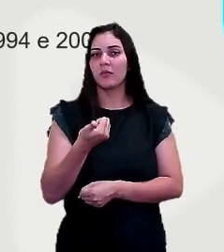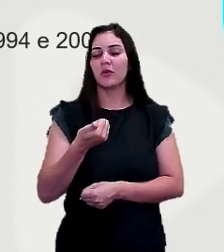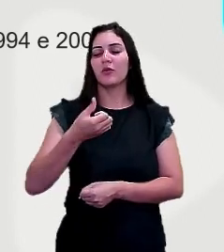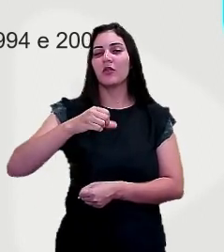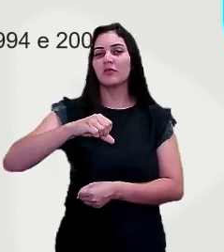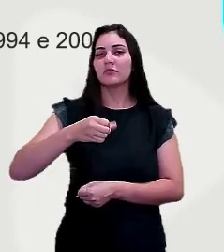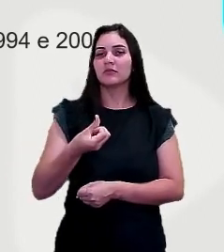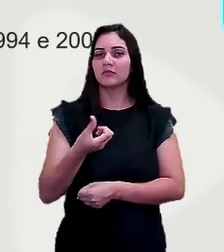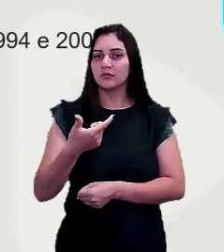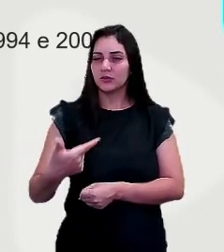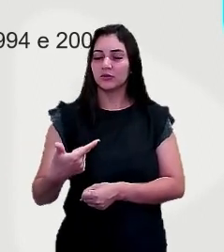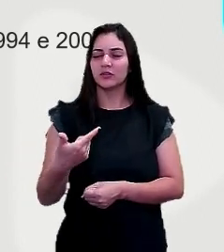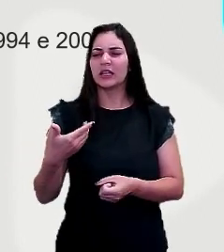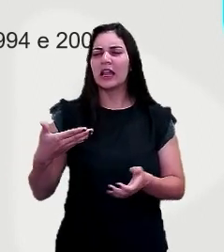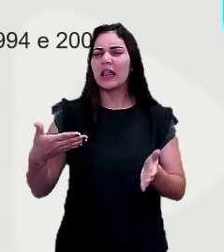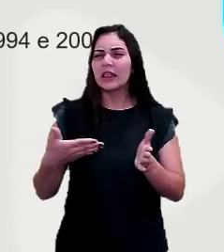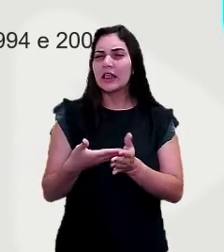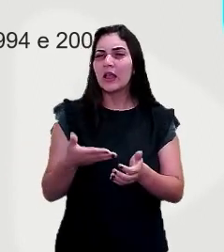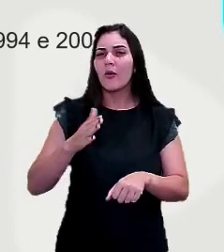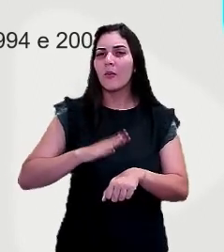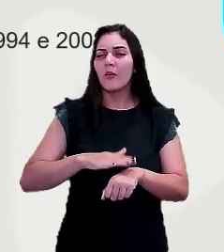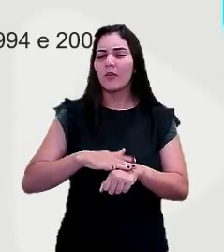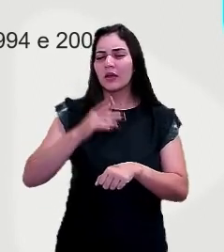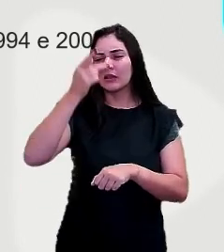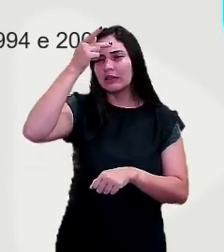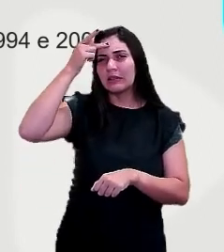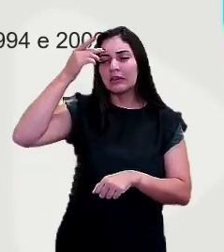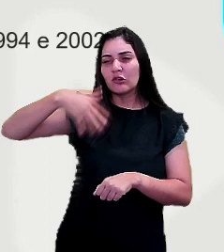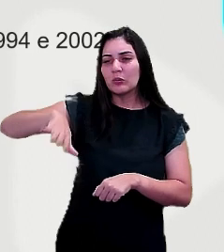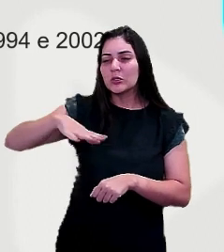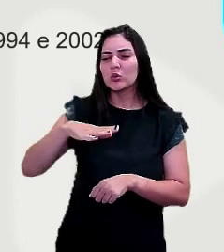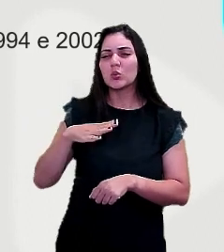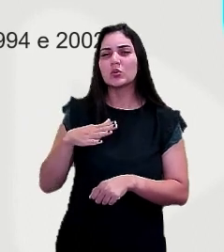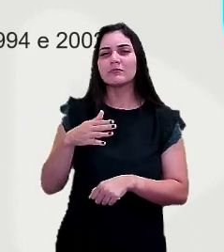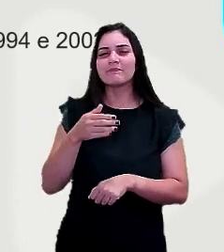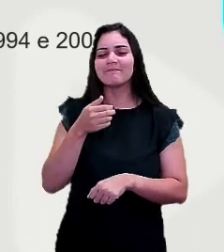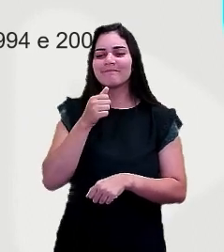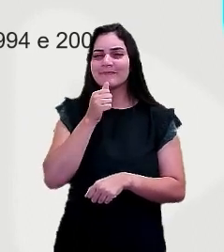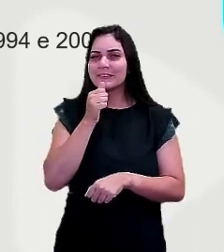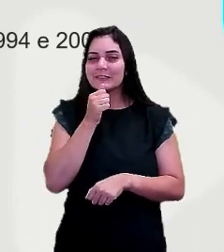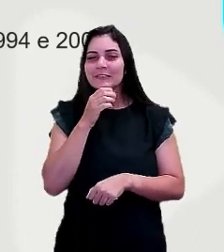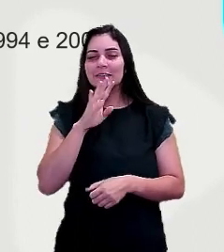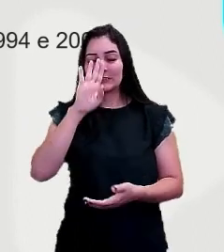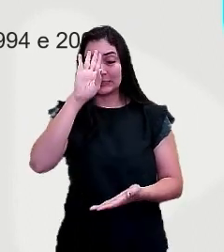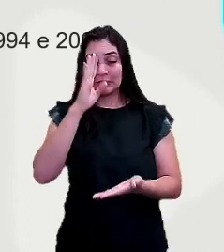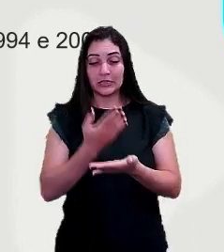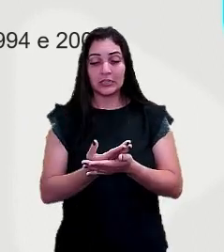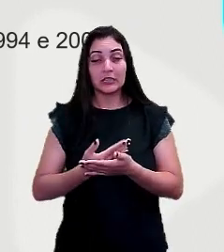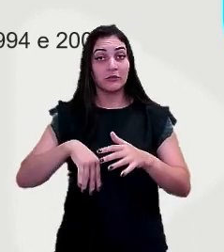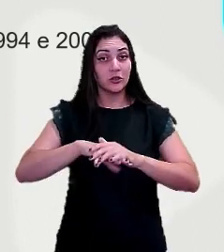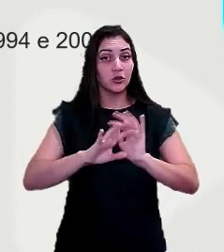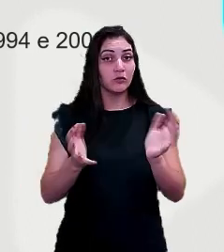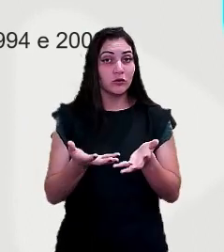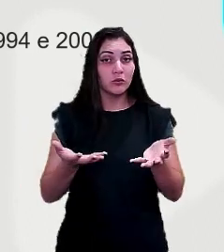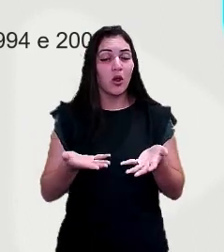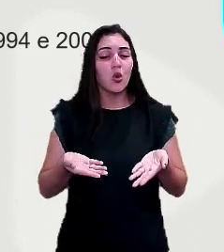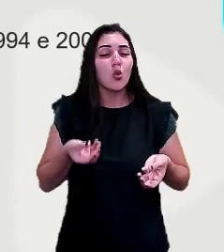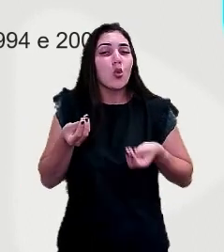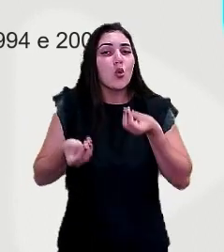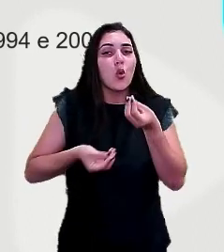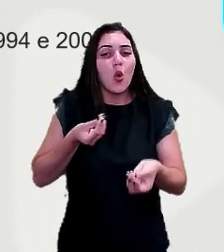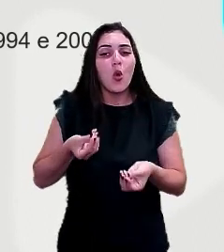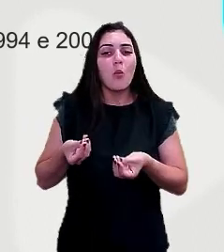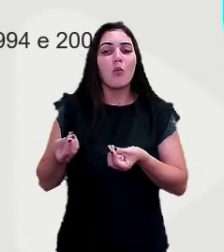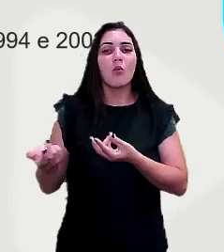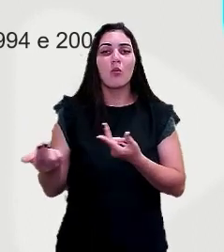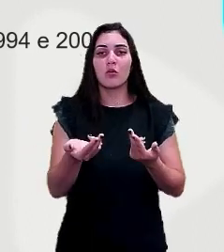Até esse momento, né, ninguém dava nada pelo Brasil. O Brasil não tinha um prestígio referente ao futebol como tem hoje em dia. Só conseguimos ganhar a Copa